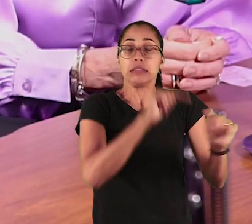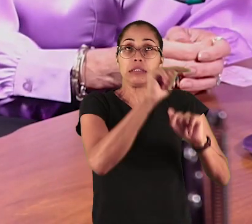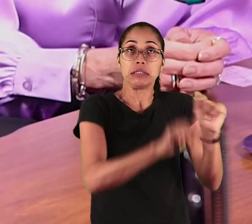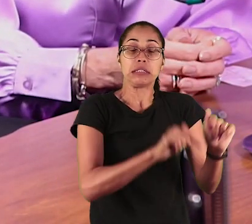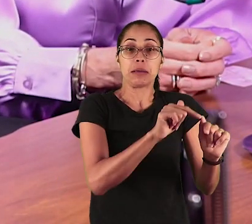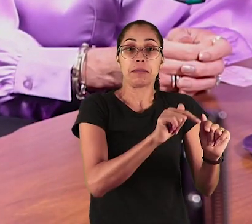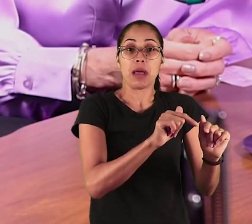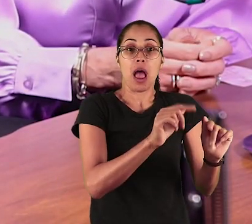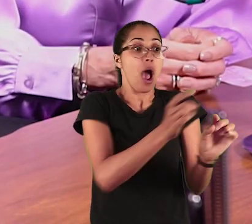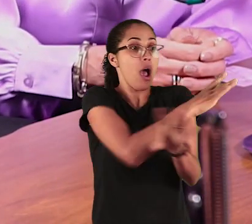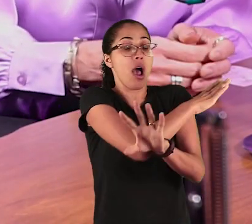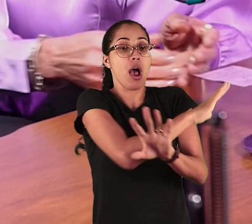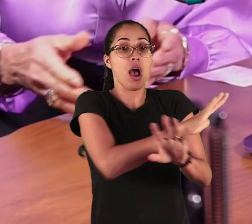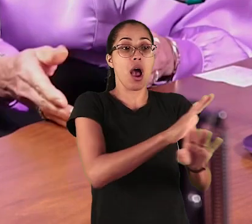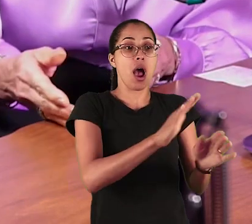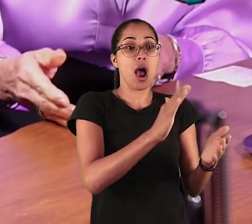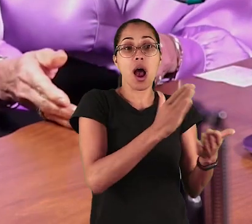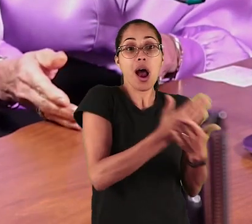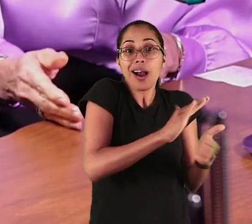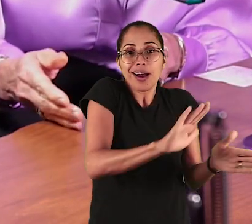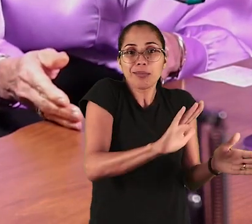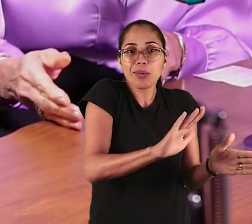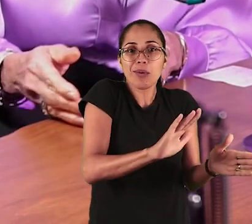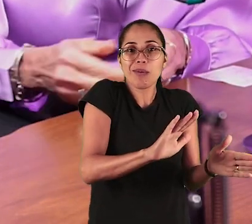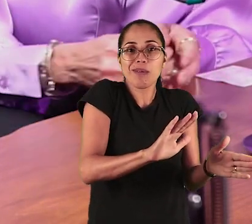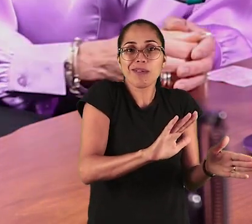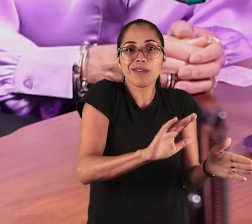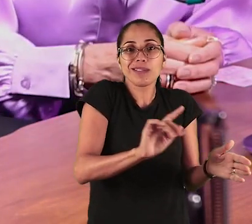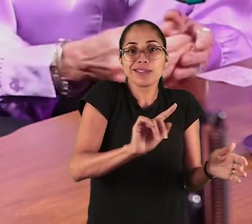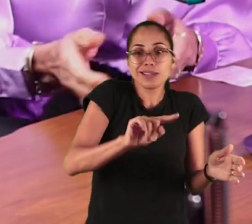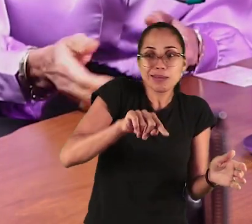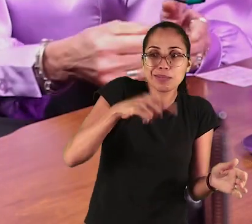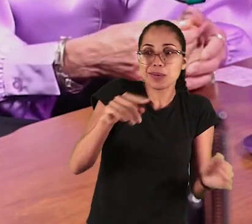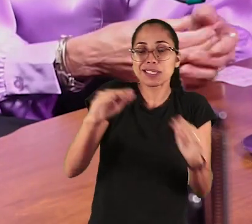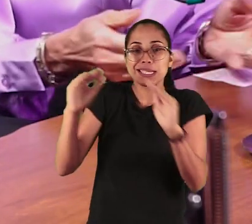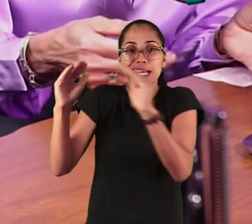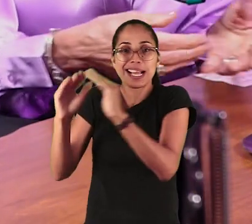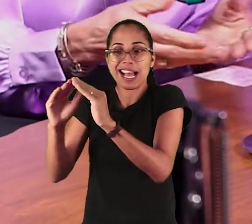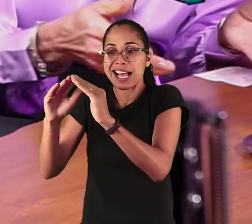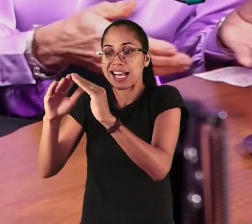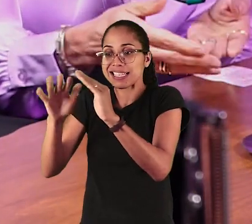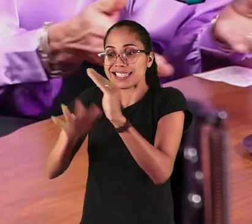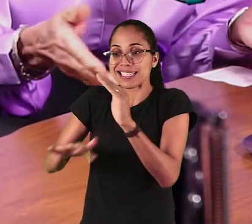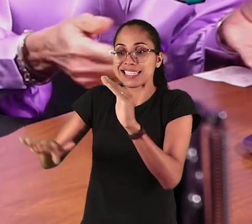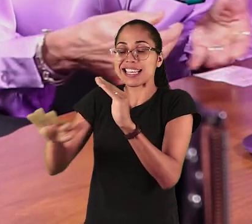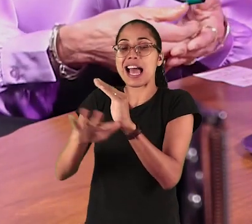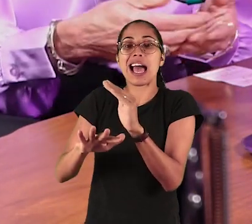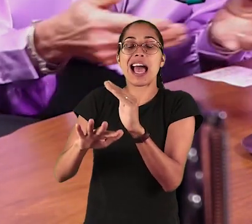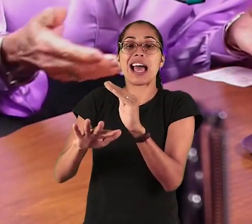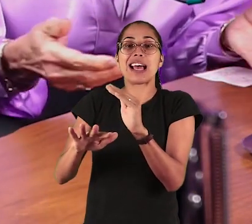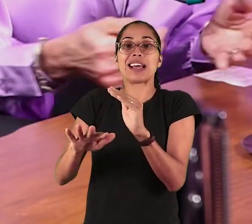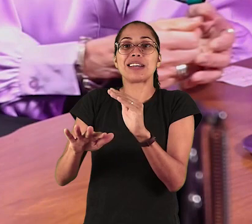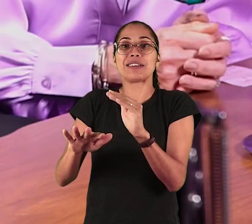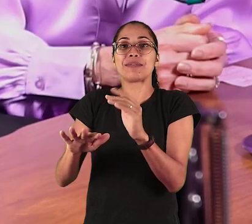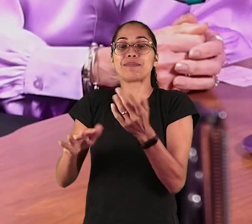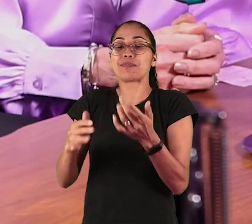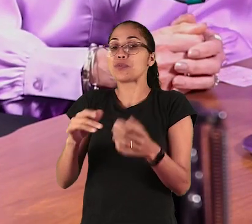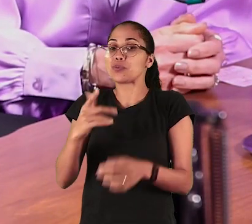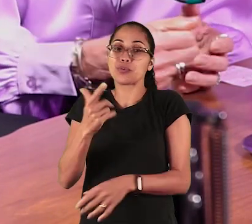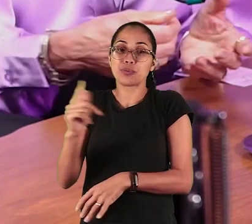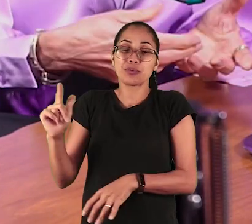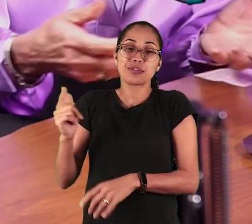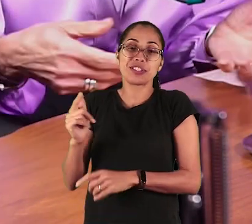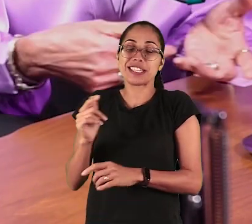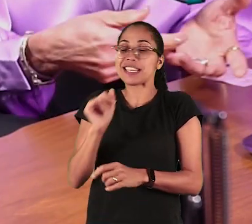em casa fazendo homeschooling para o meu filho menor que naquela naquele primeiro momento da pandemia né não tinha